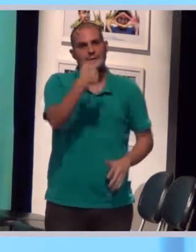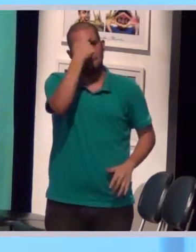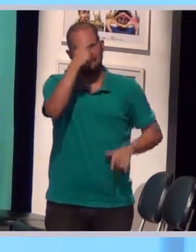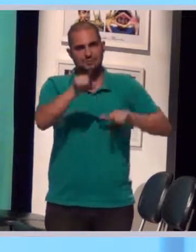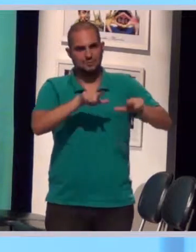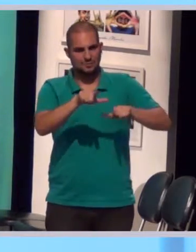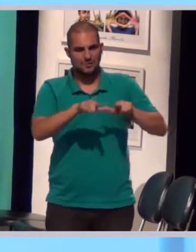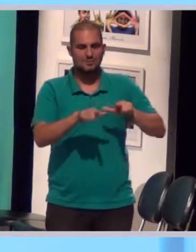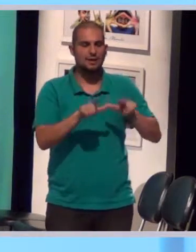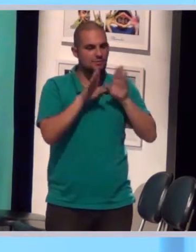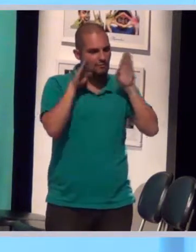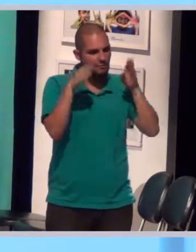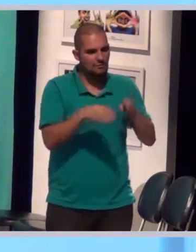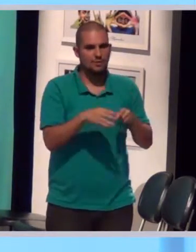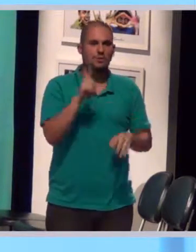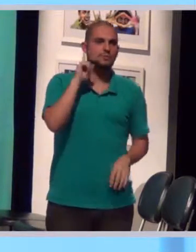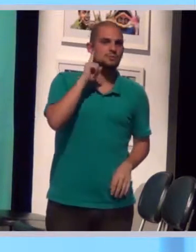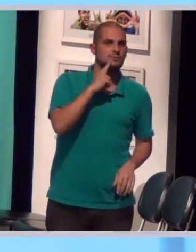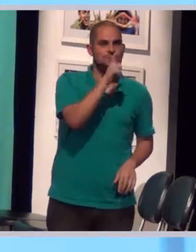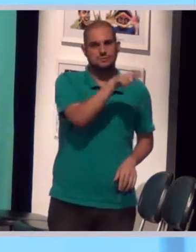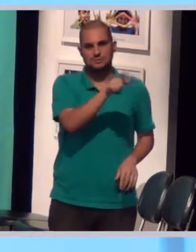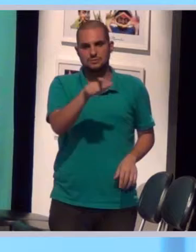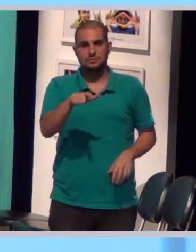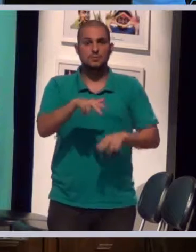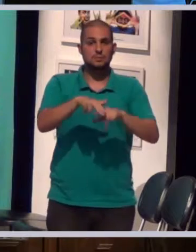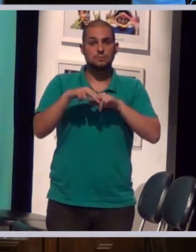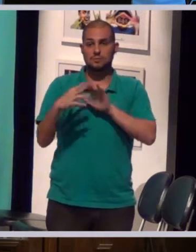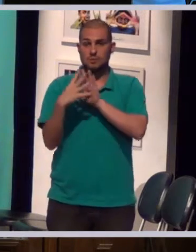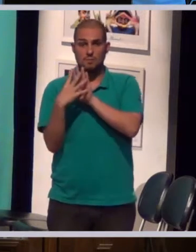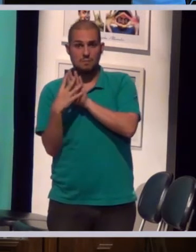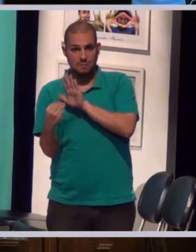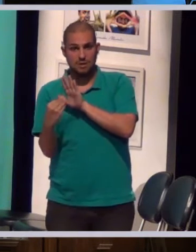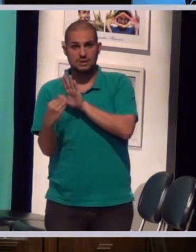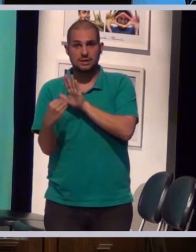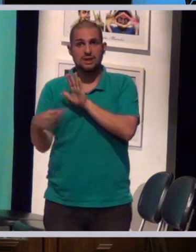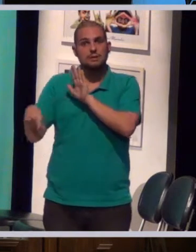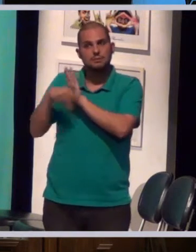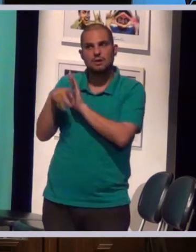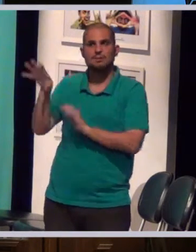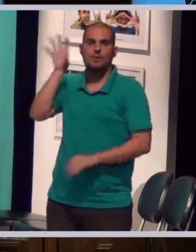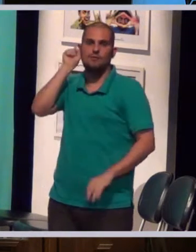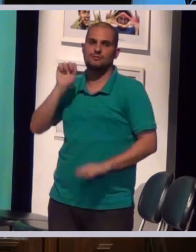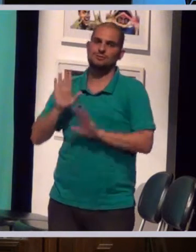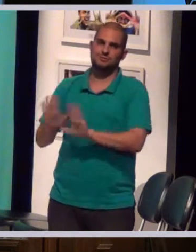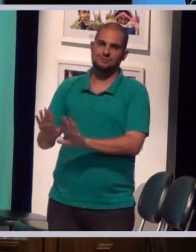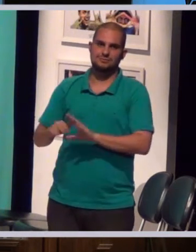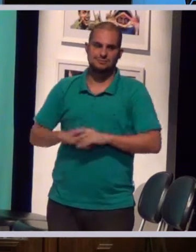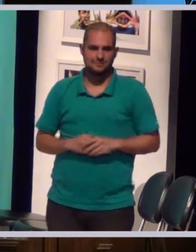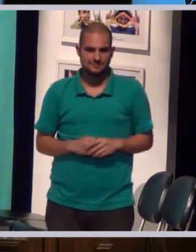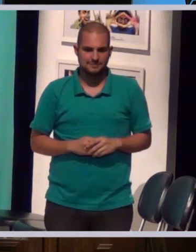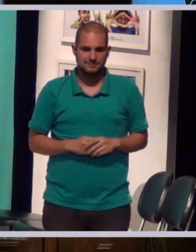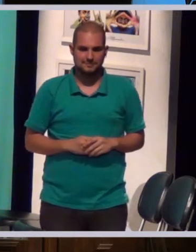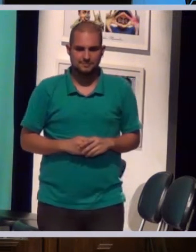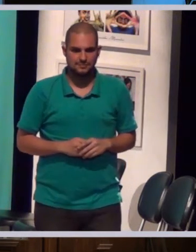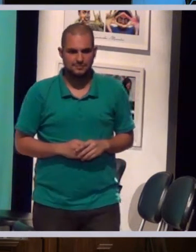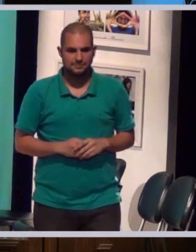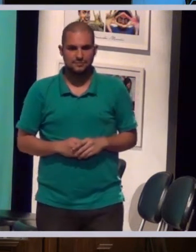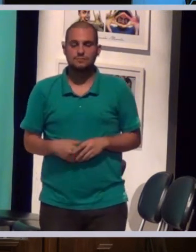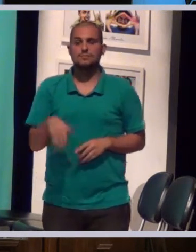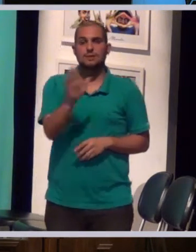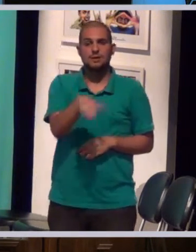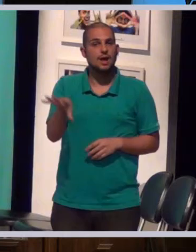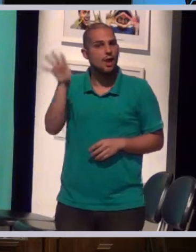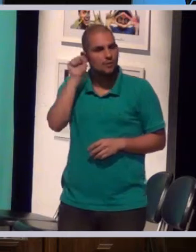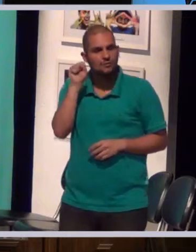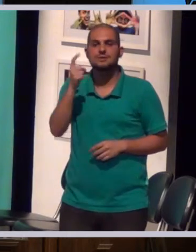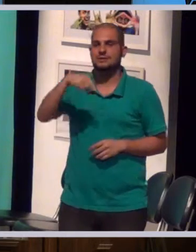surdos, visto que nós temos um modelo pensado prioritariamente para ouvintes. No caso das crianças ouvintes,